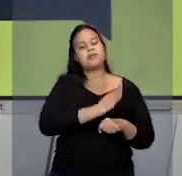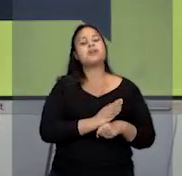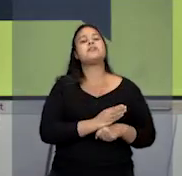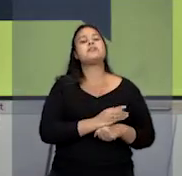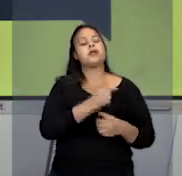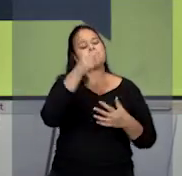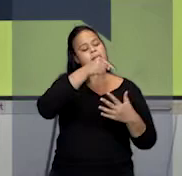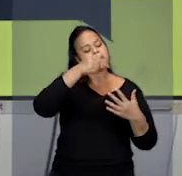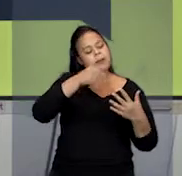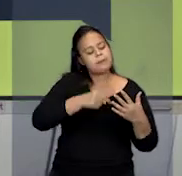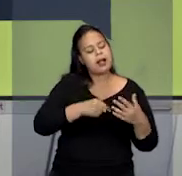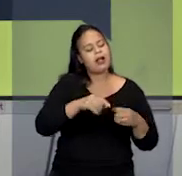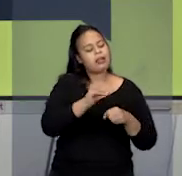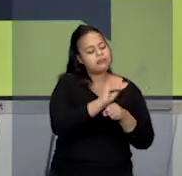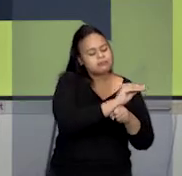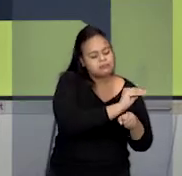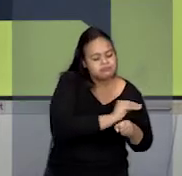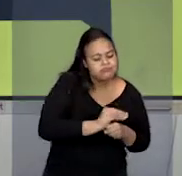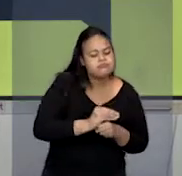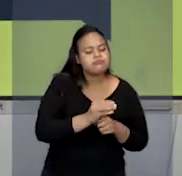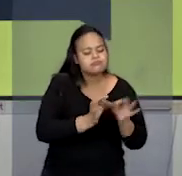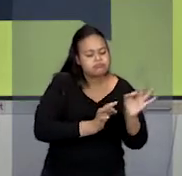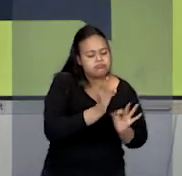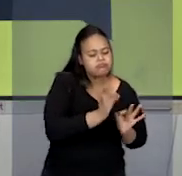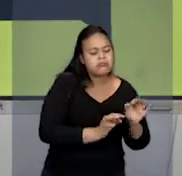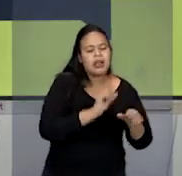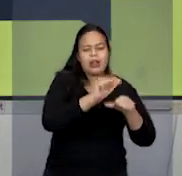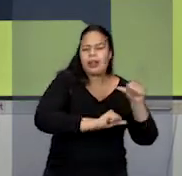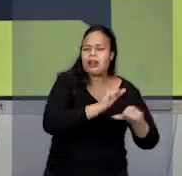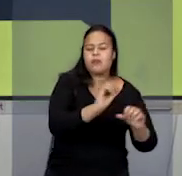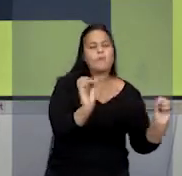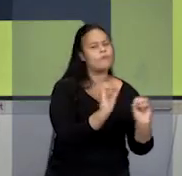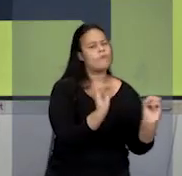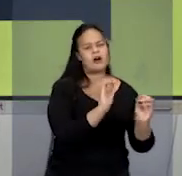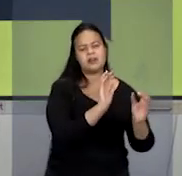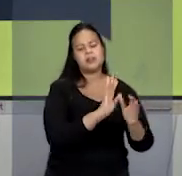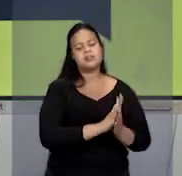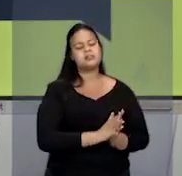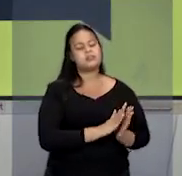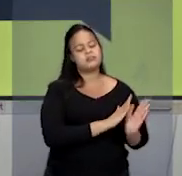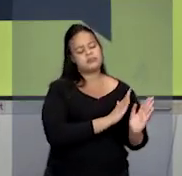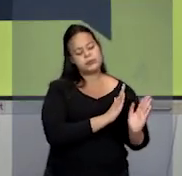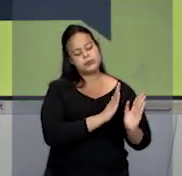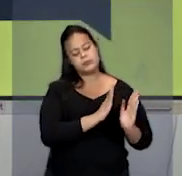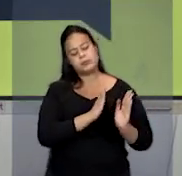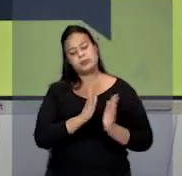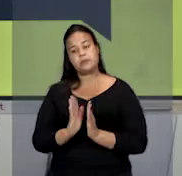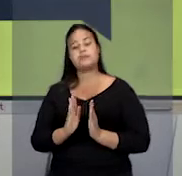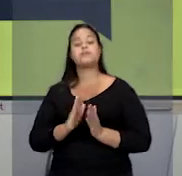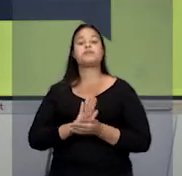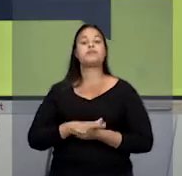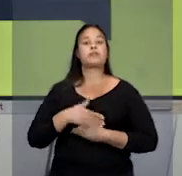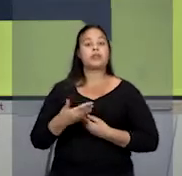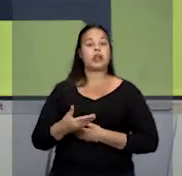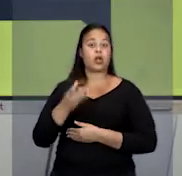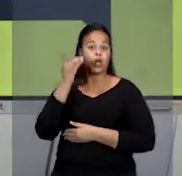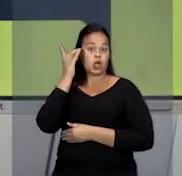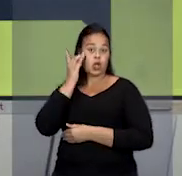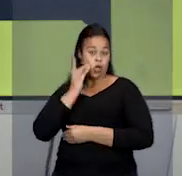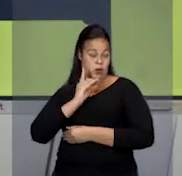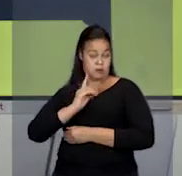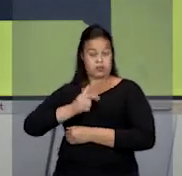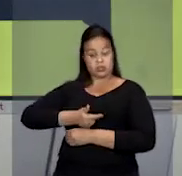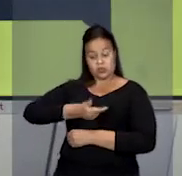mais conservadoras, nem tantas mudanças, né? Até ali o Dom Pedro